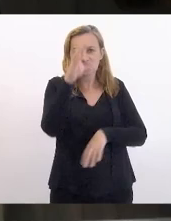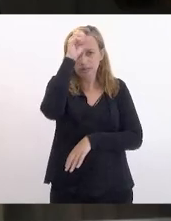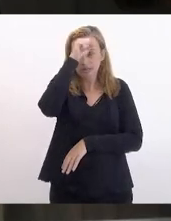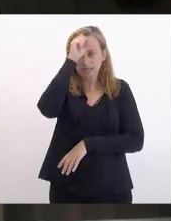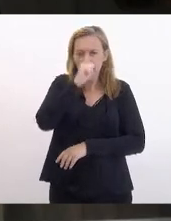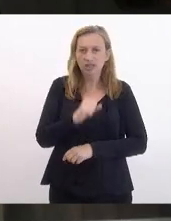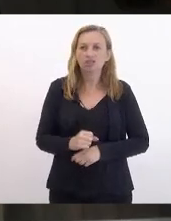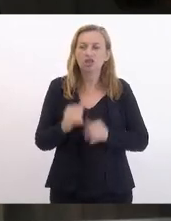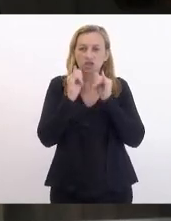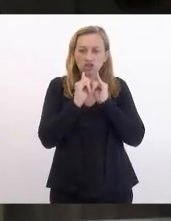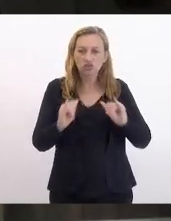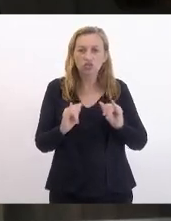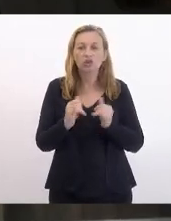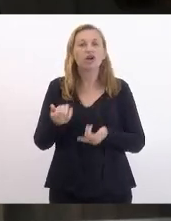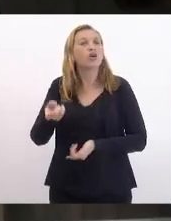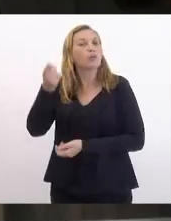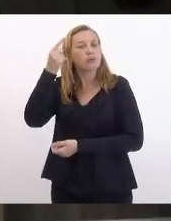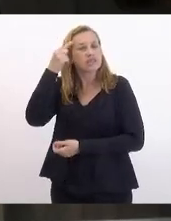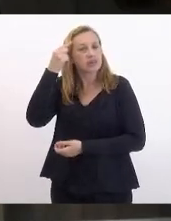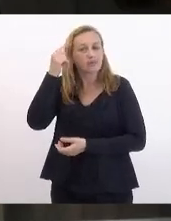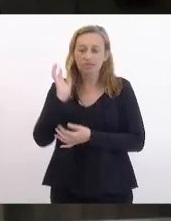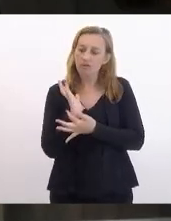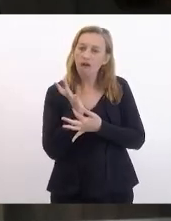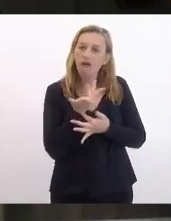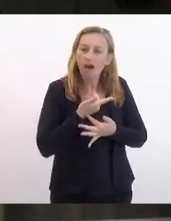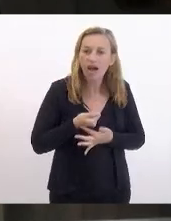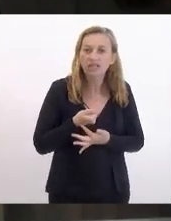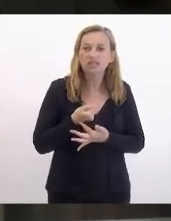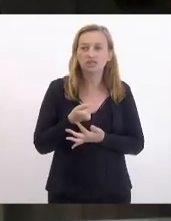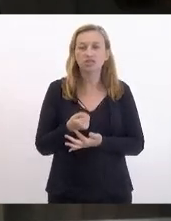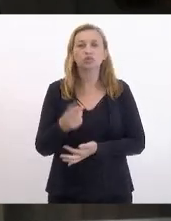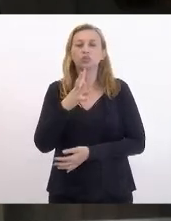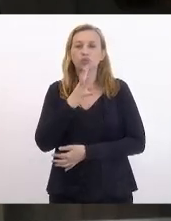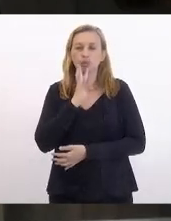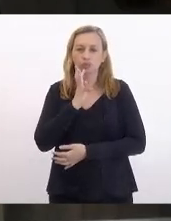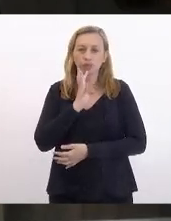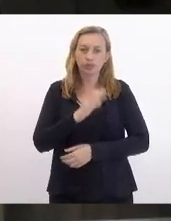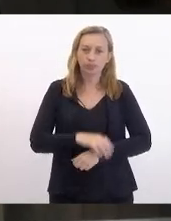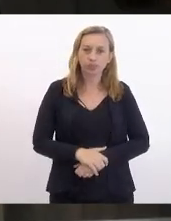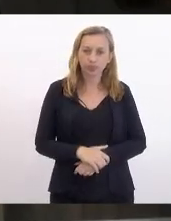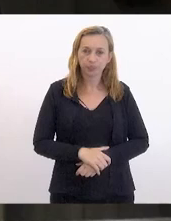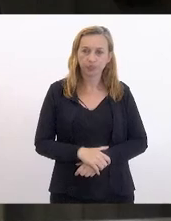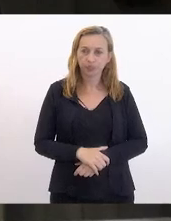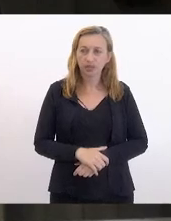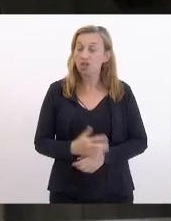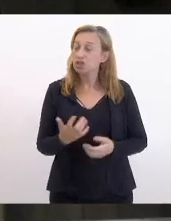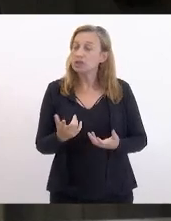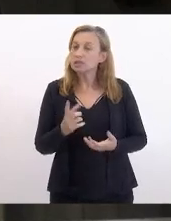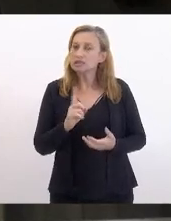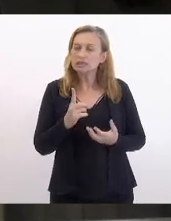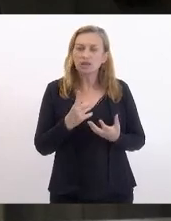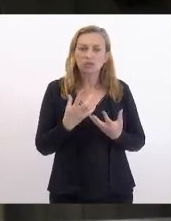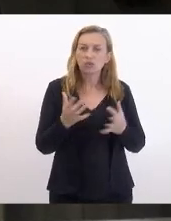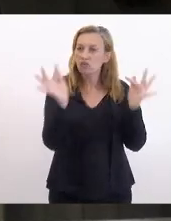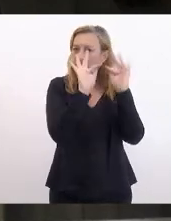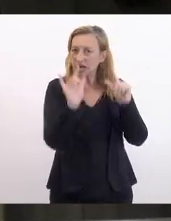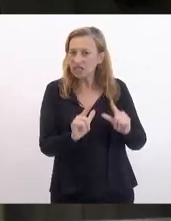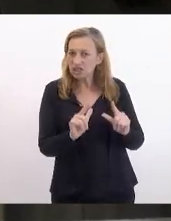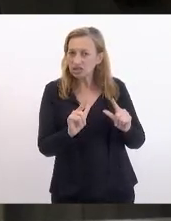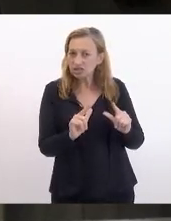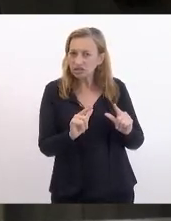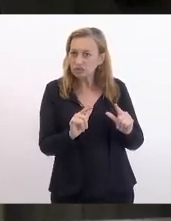e divulgar o pensamento divulgar a arte divulgar o conhecimento e se não estão contentes com